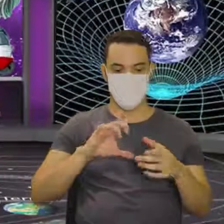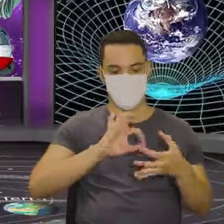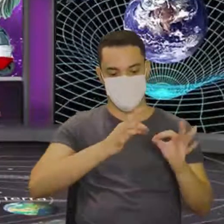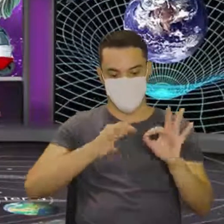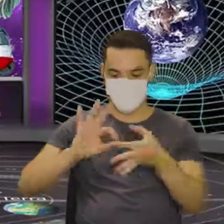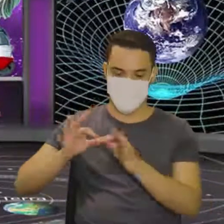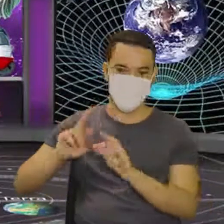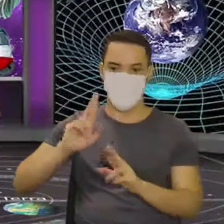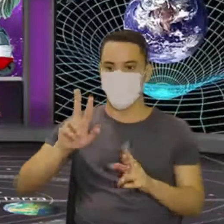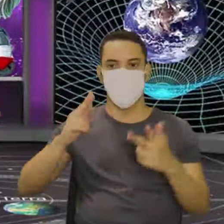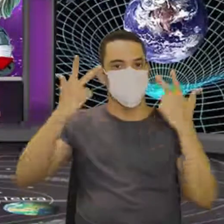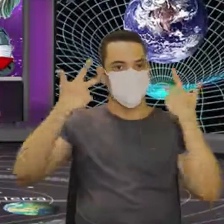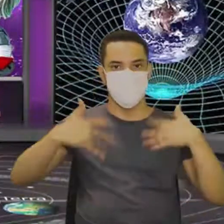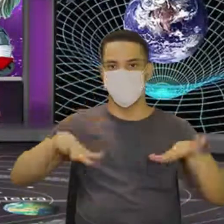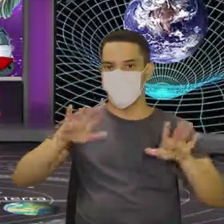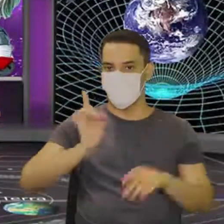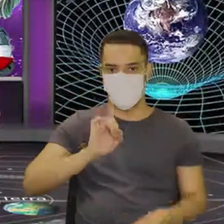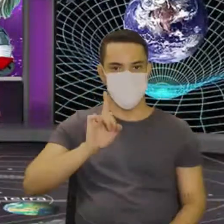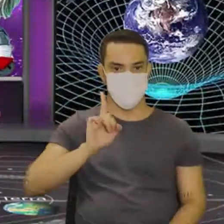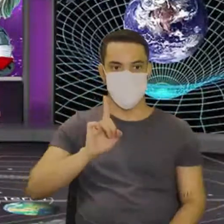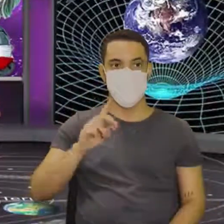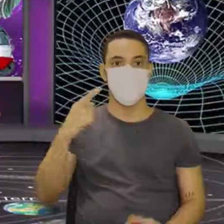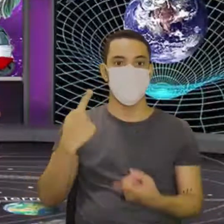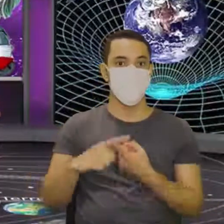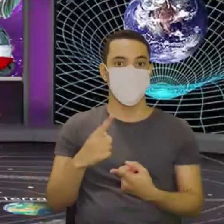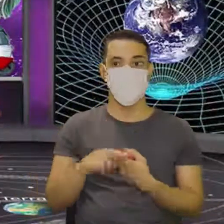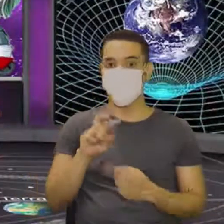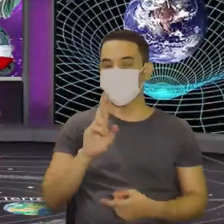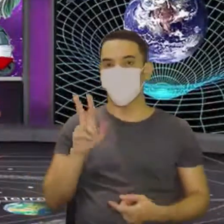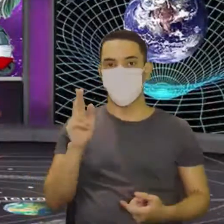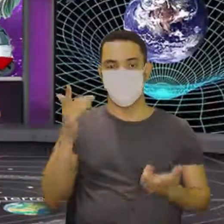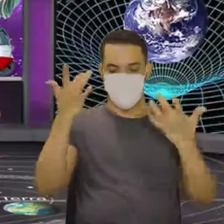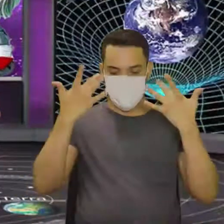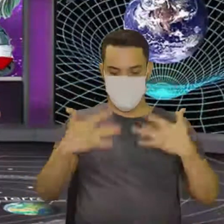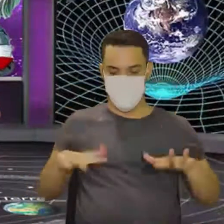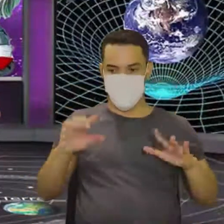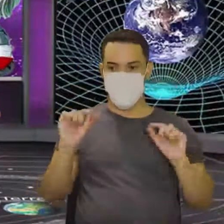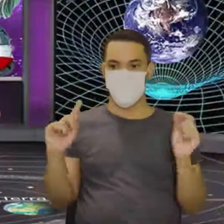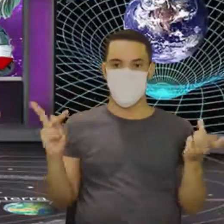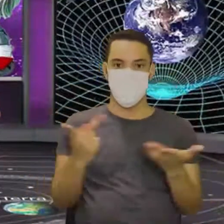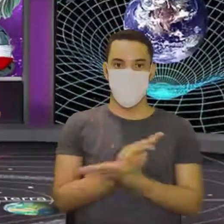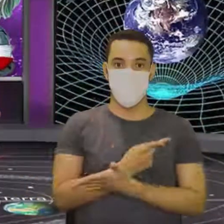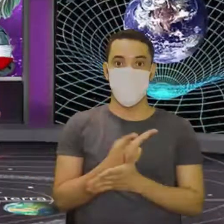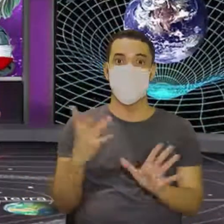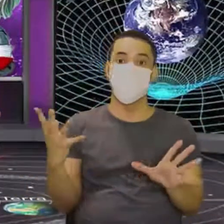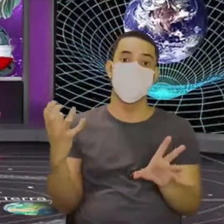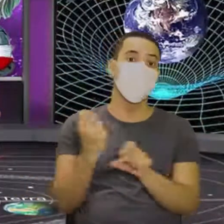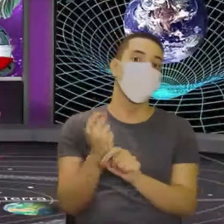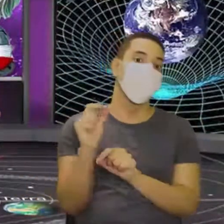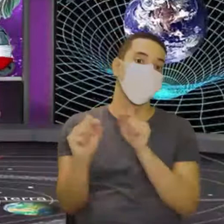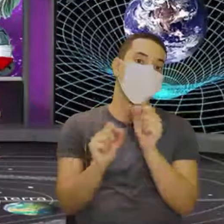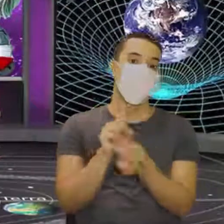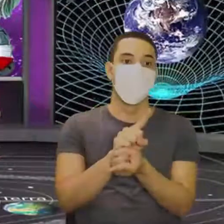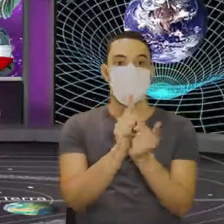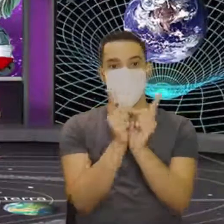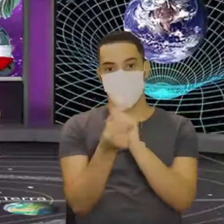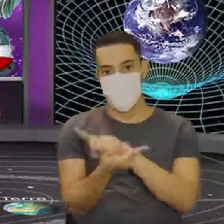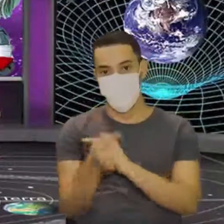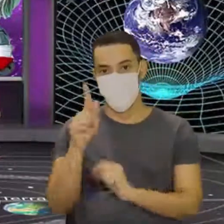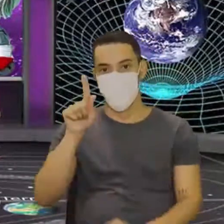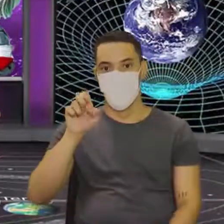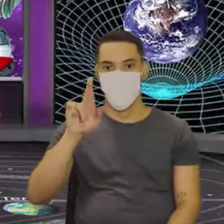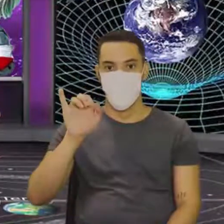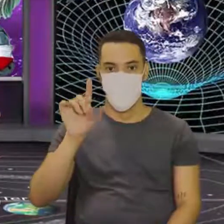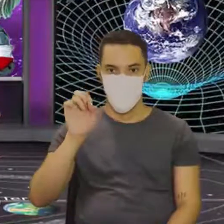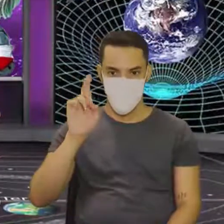é espontâneo. Se esse movimento da corrente não é espontâneo, o que eu vou medir ali no receptor, ao contrário do gerador?